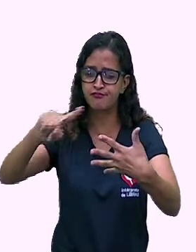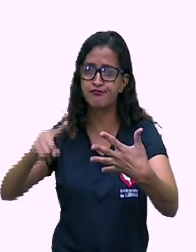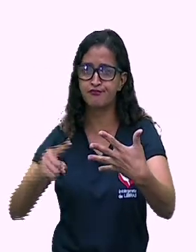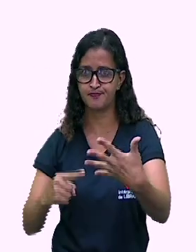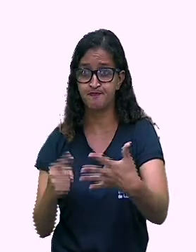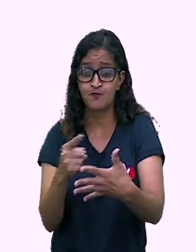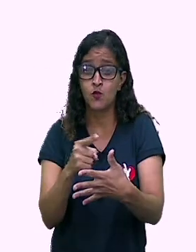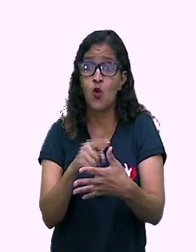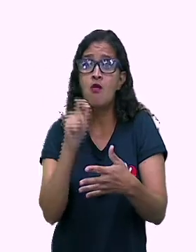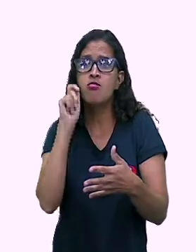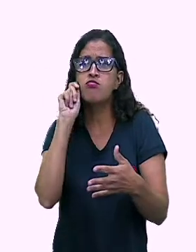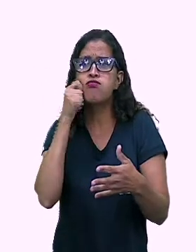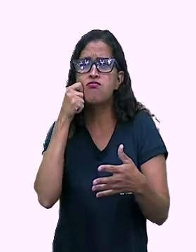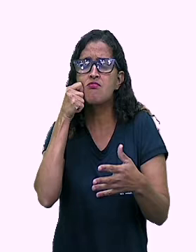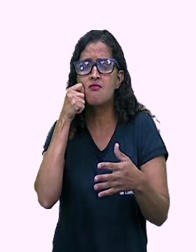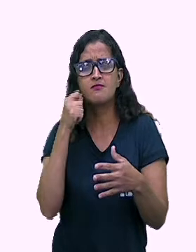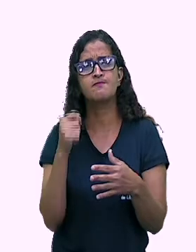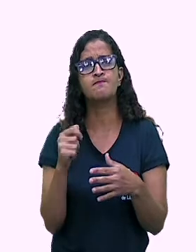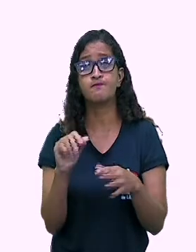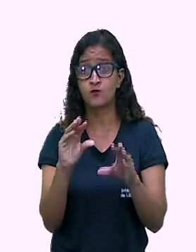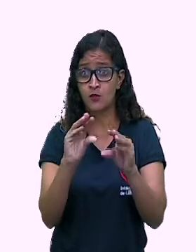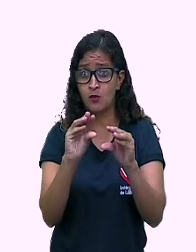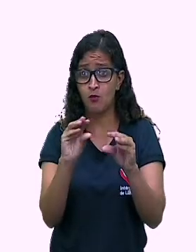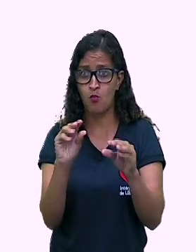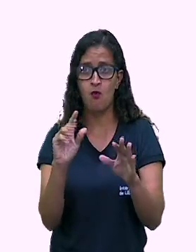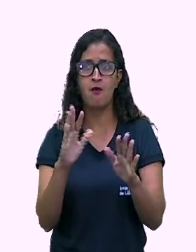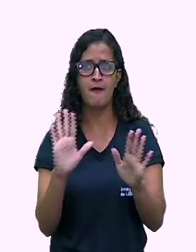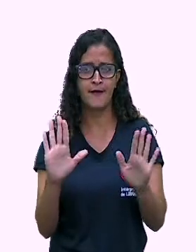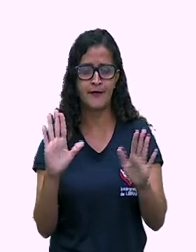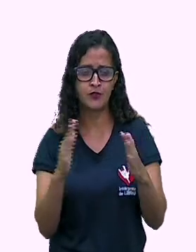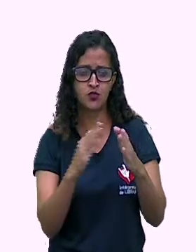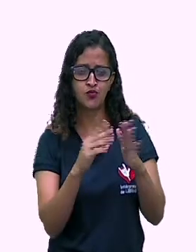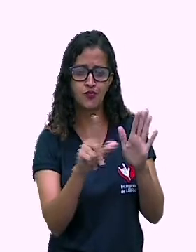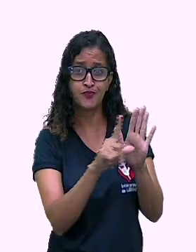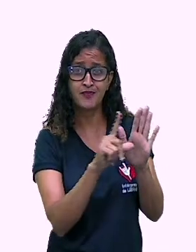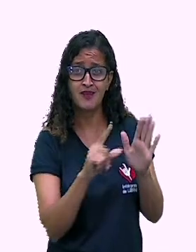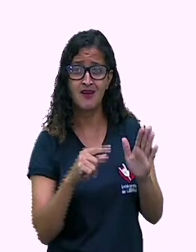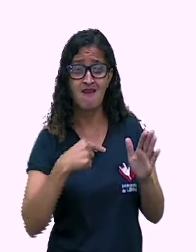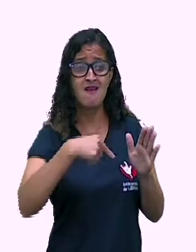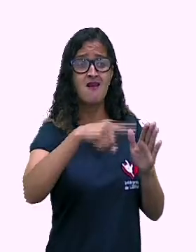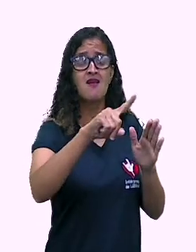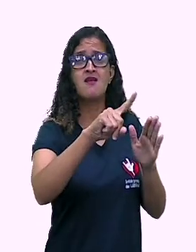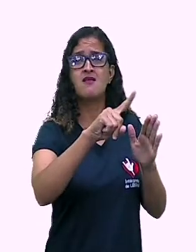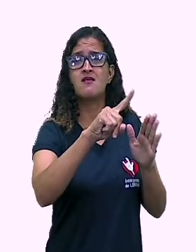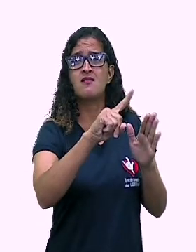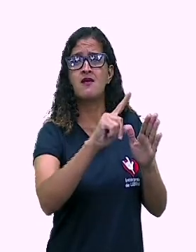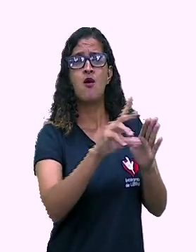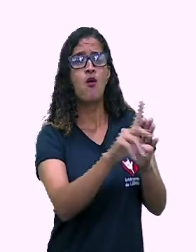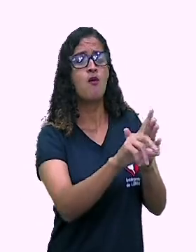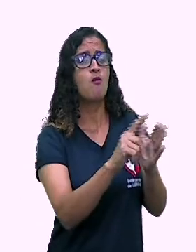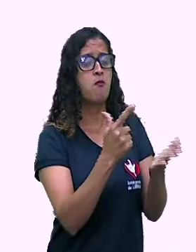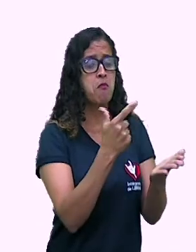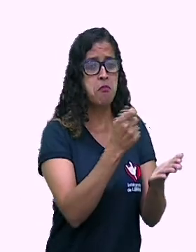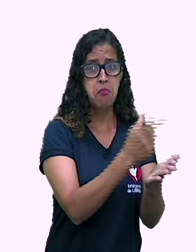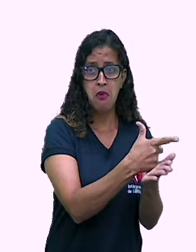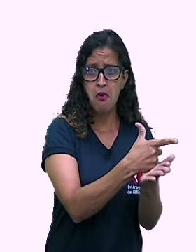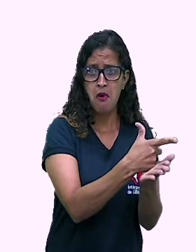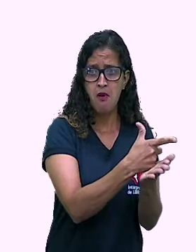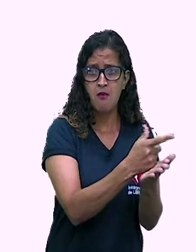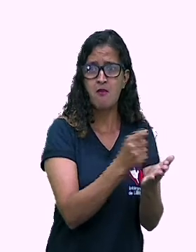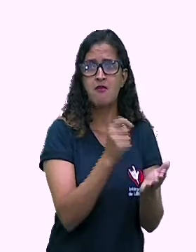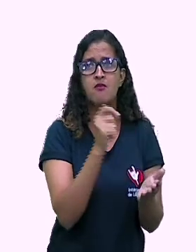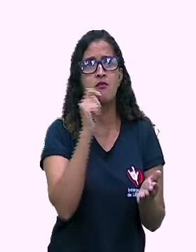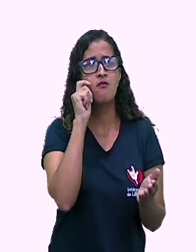umidade do pão. Se você compra o pão e deixa ele exposto ao